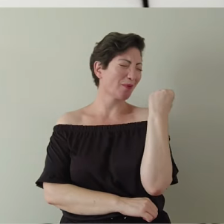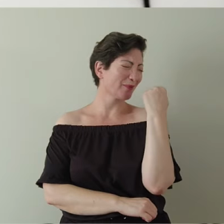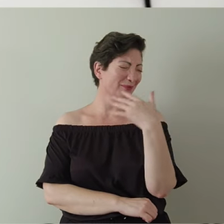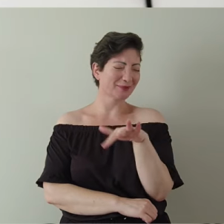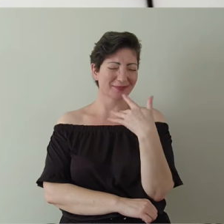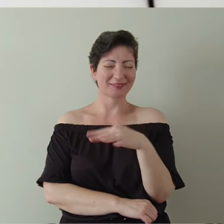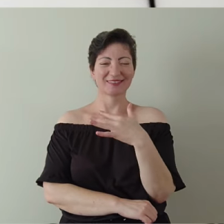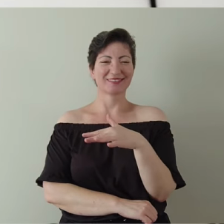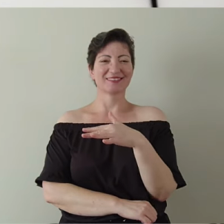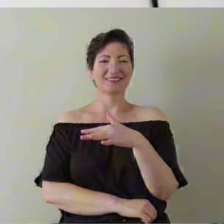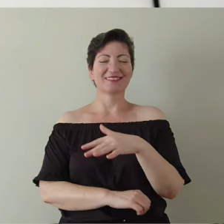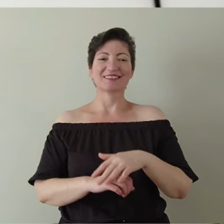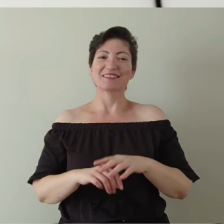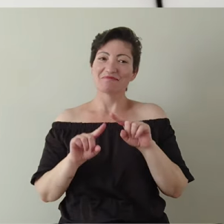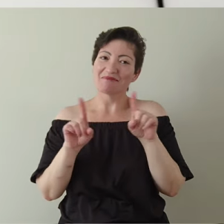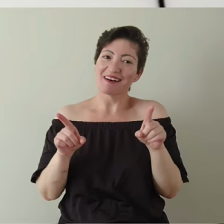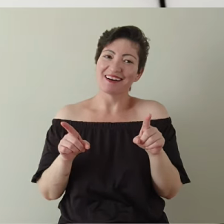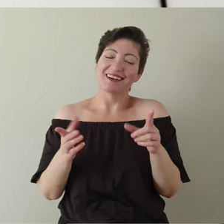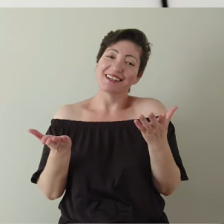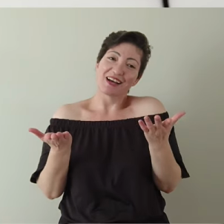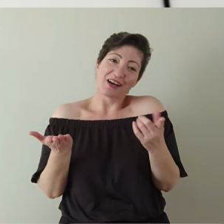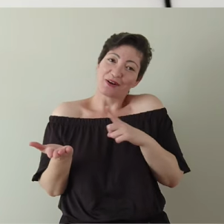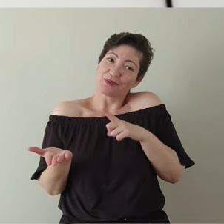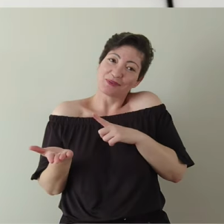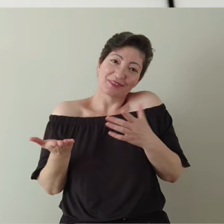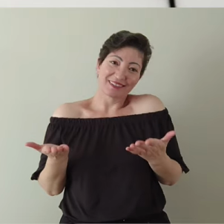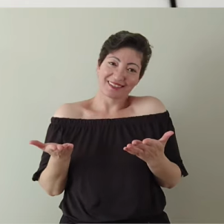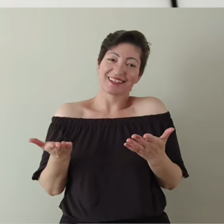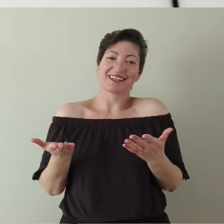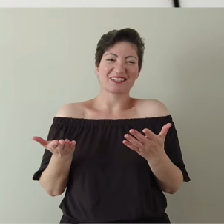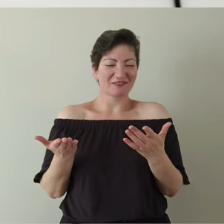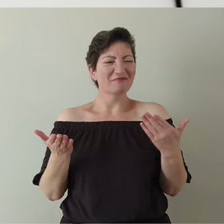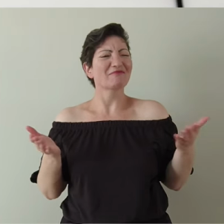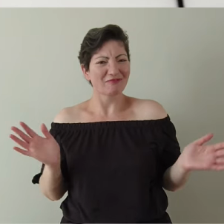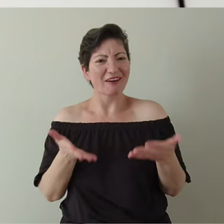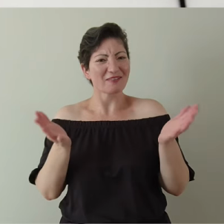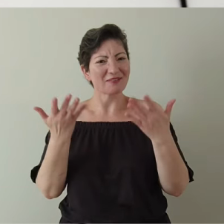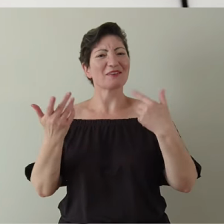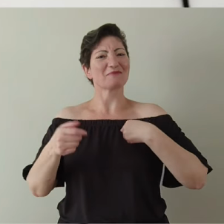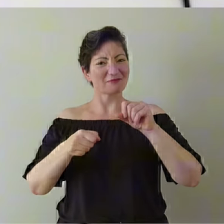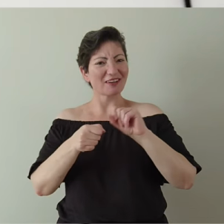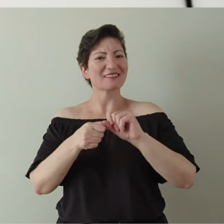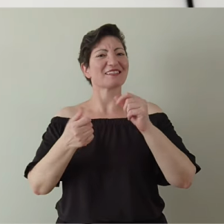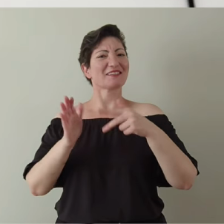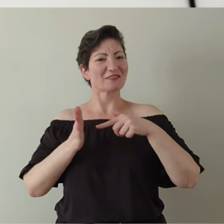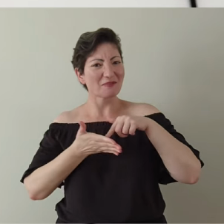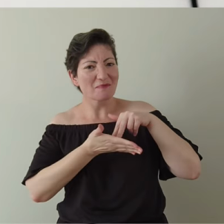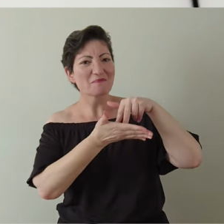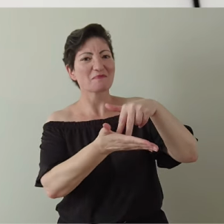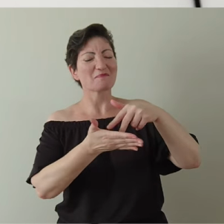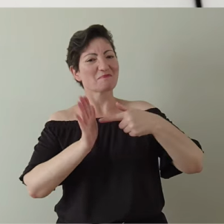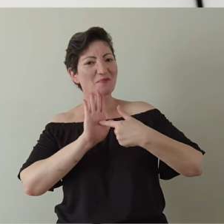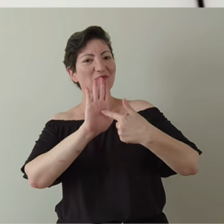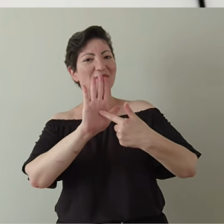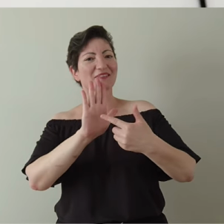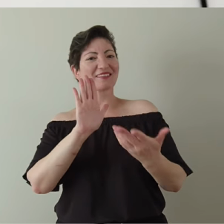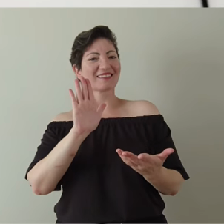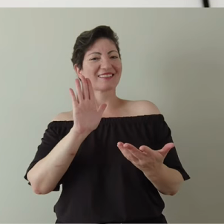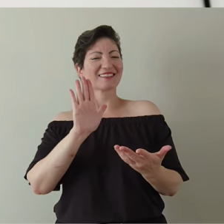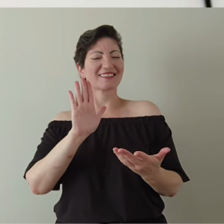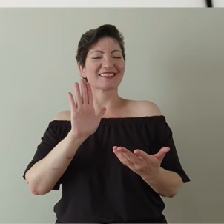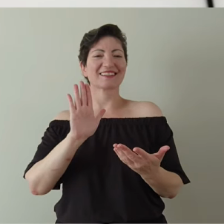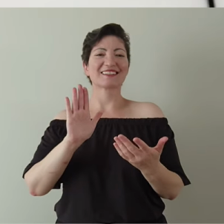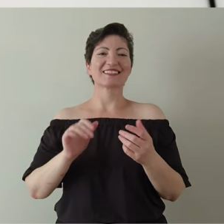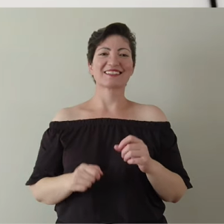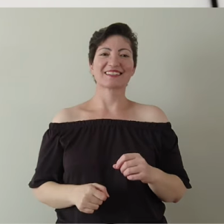horrorosa. Mas a gente, mesmo assim, não, vamos levar e vamos apresentar. E aí